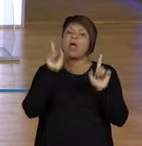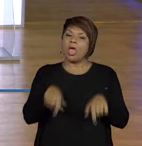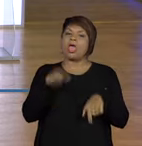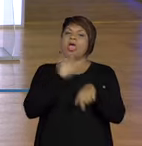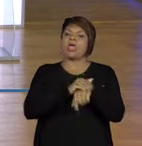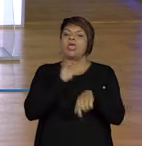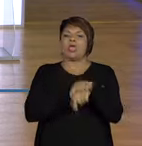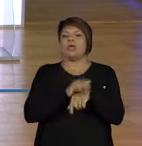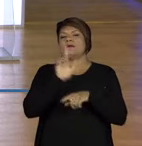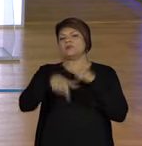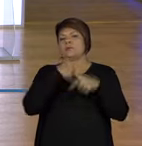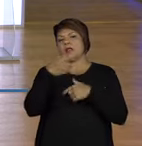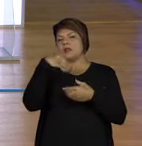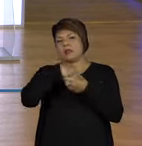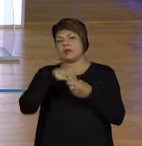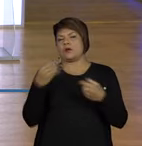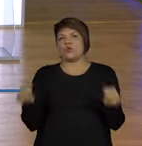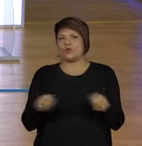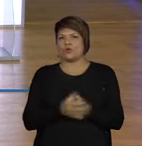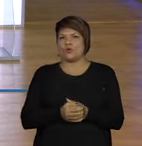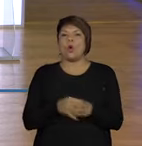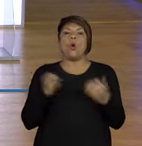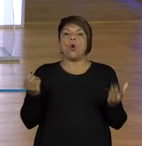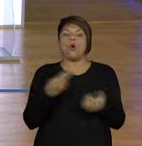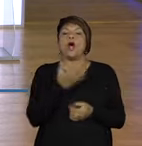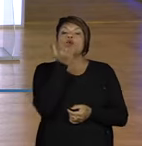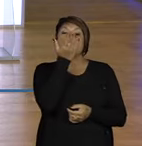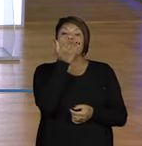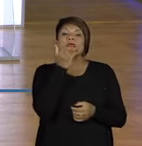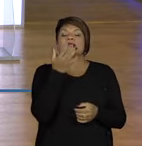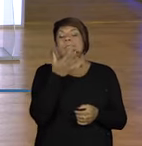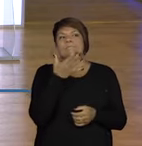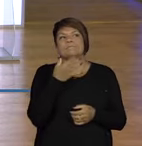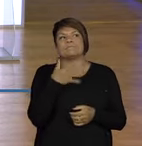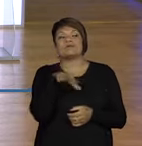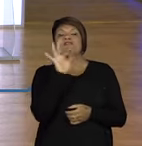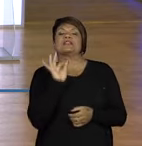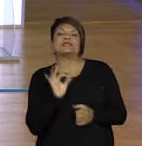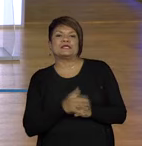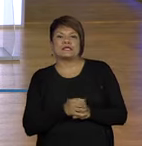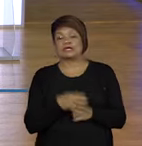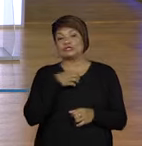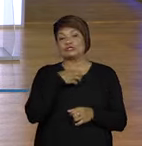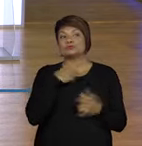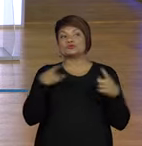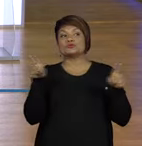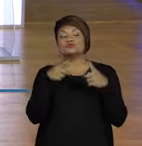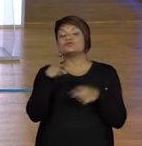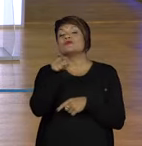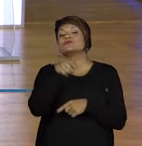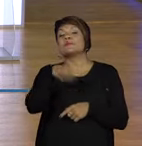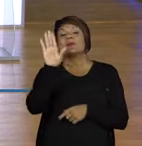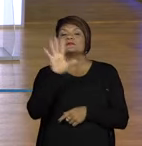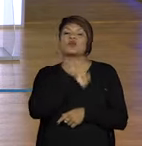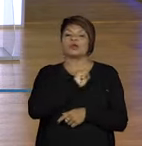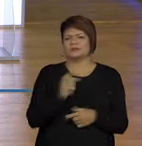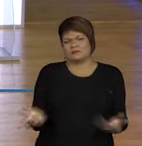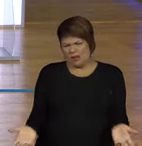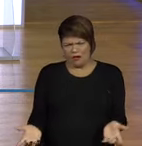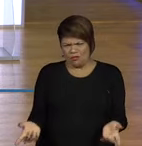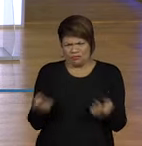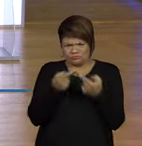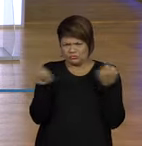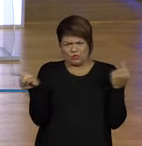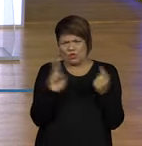vai exercer na empresa. Ele não vai perguntar qual a sua comida preferida, de que tipo de música você mais gosta, porque no momento